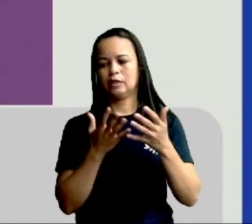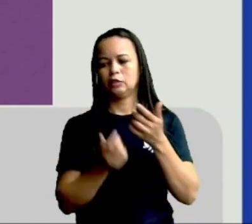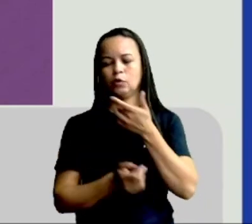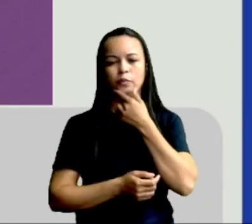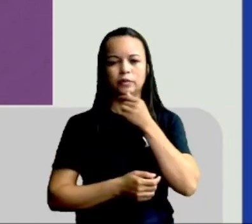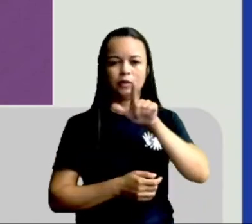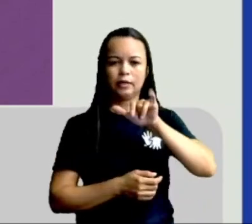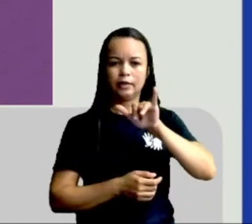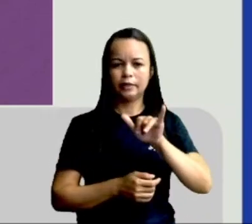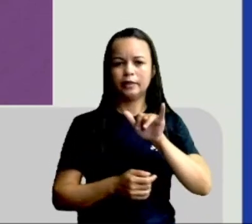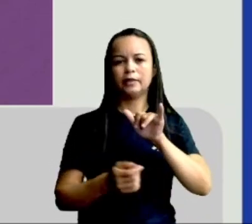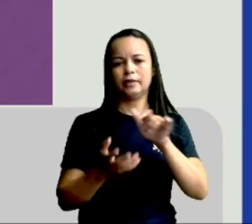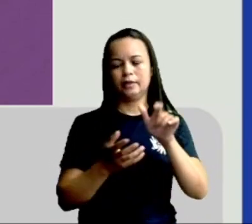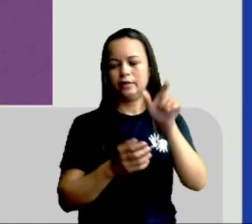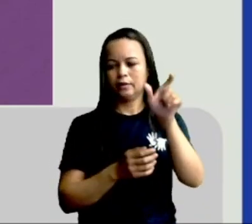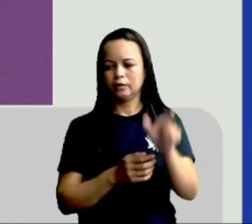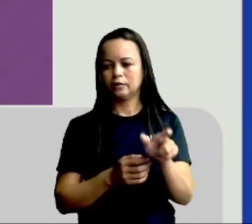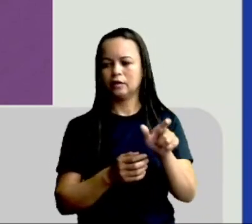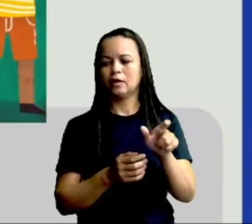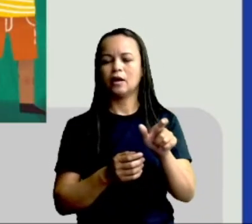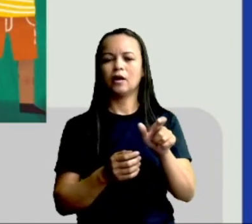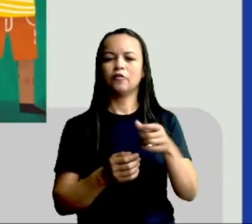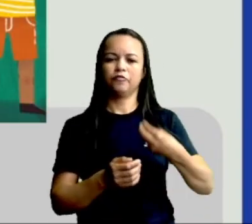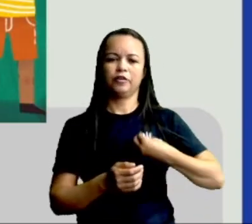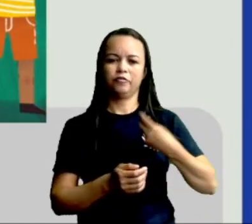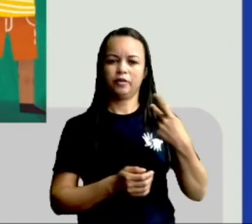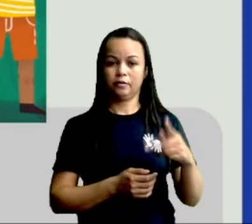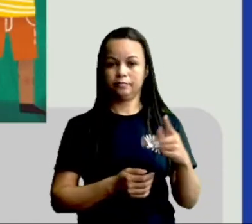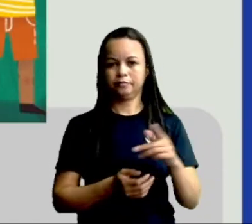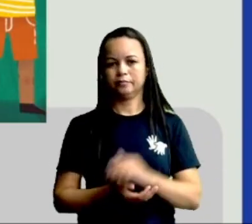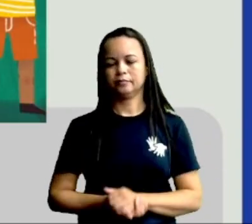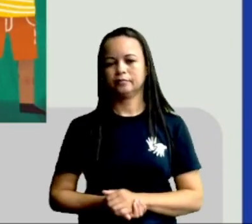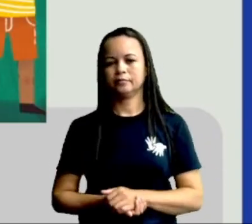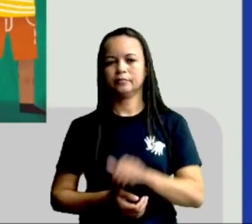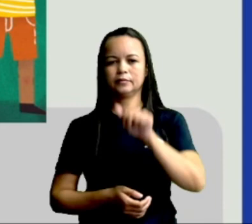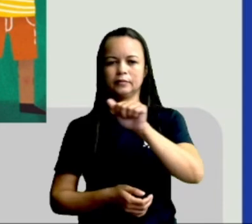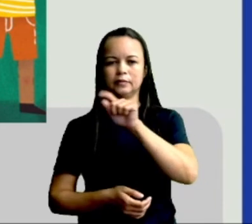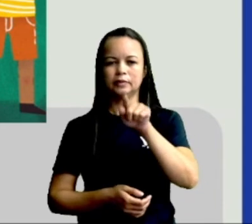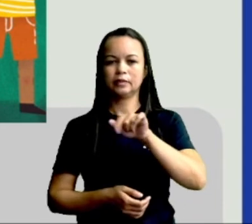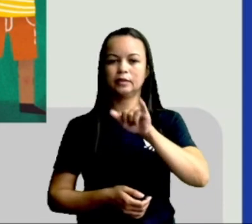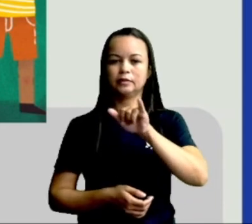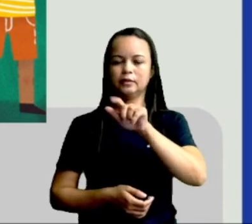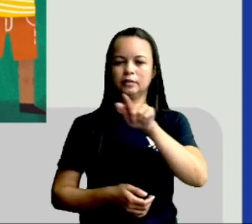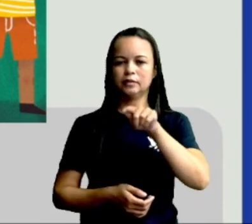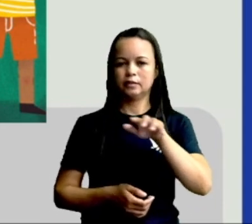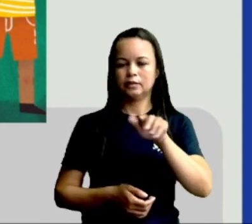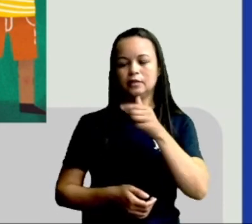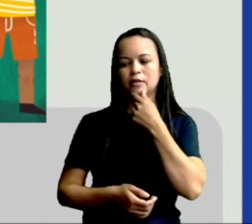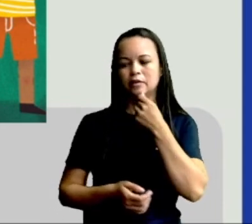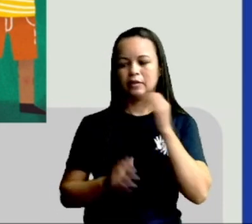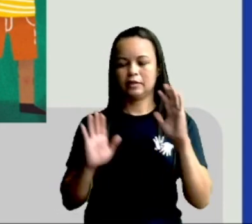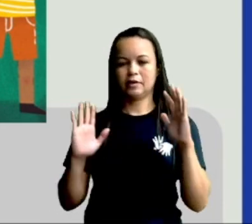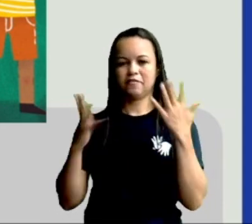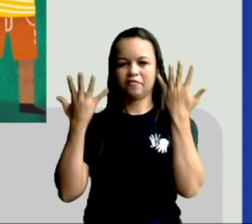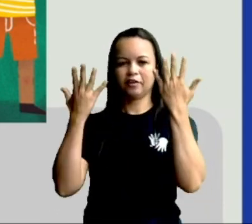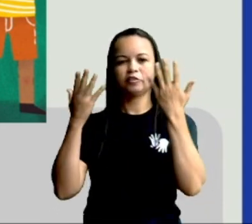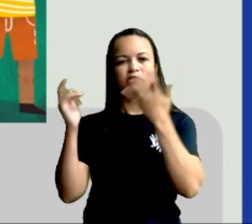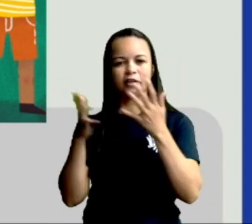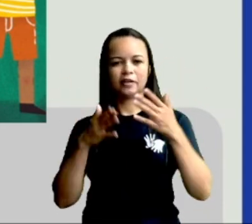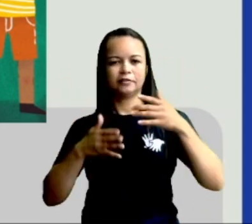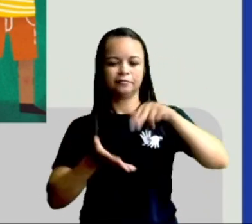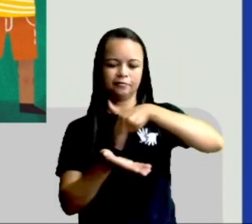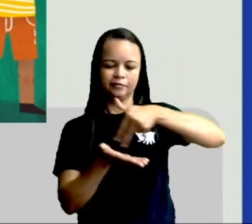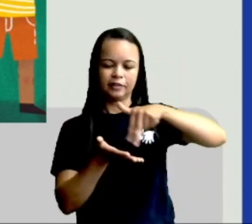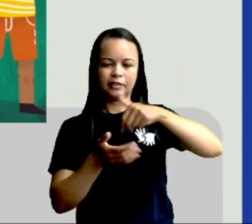Adili, igual a ele, morava ali. Azizi foi recebido com festa, muita dança e